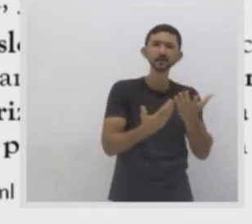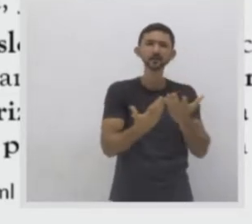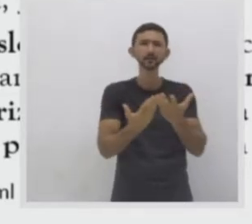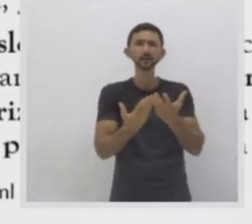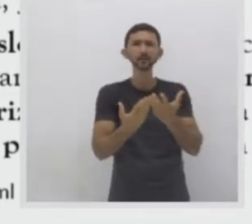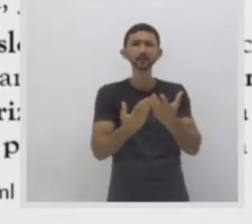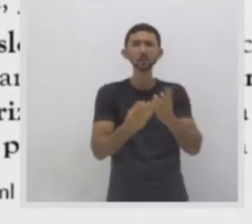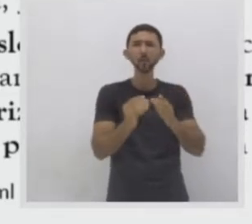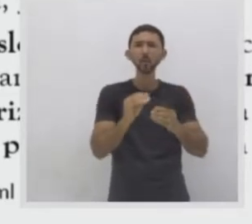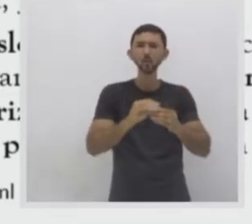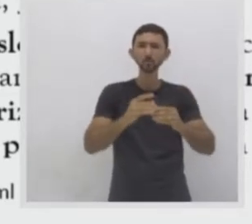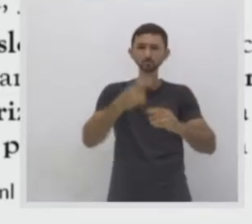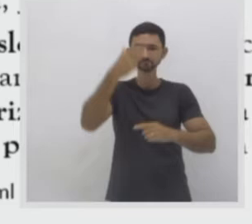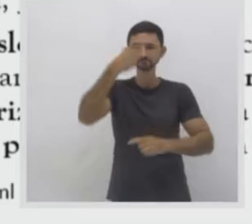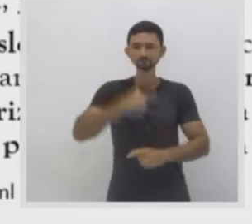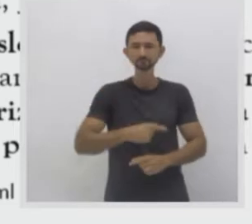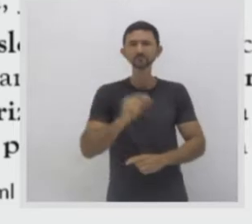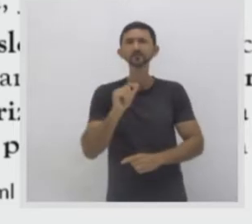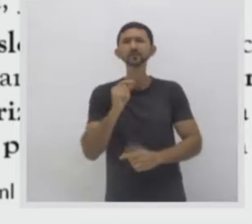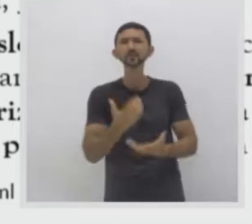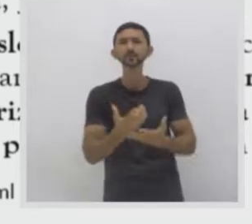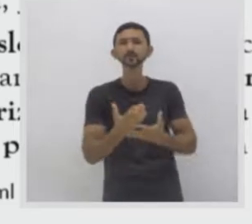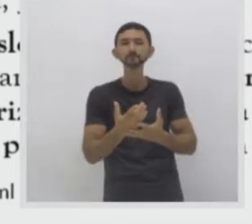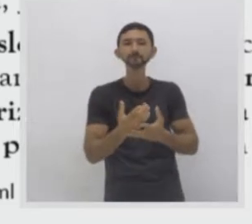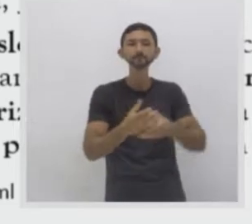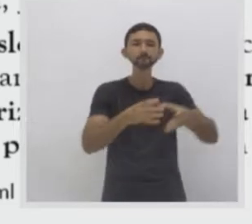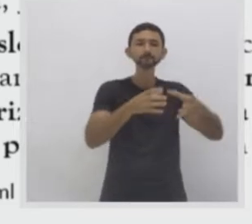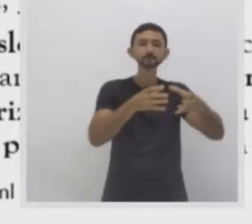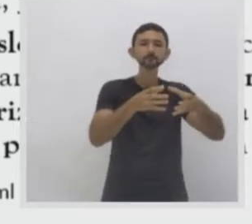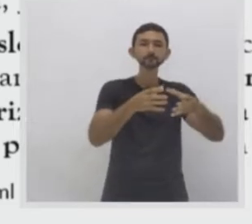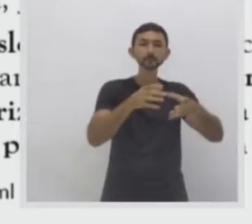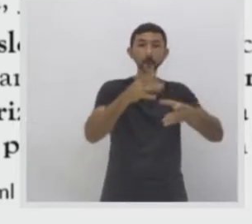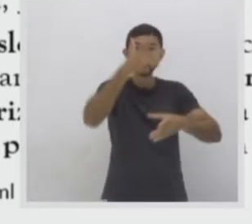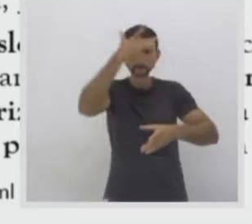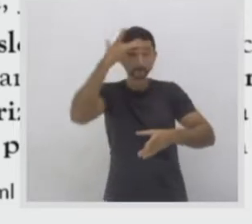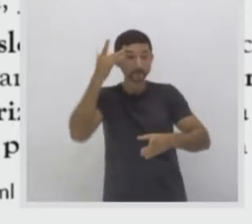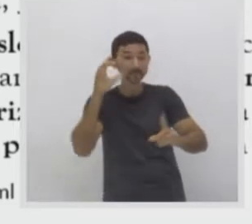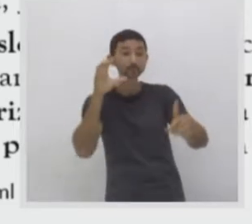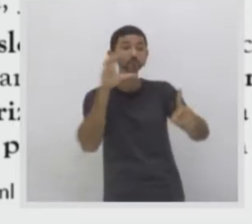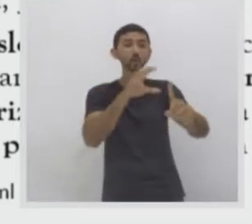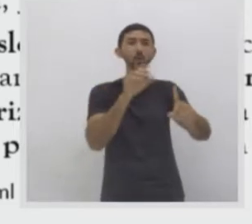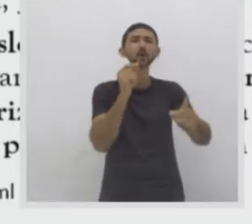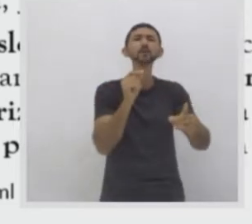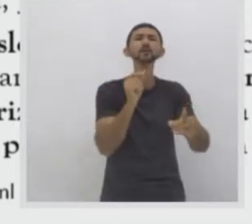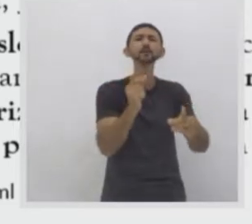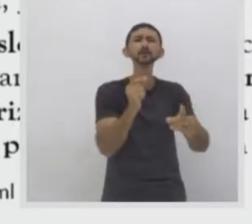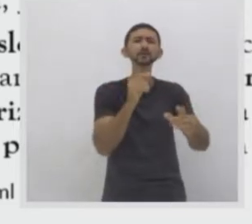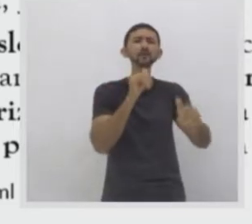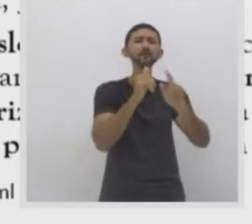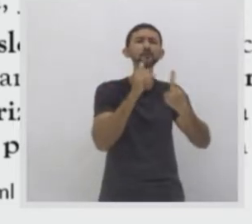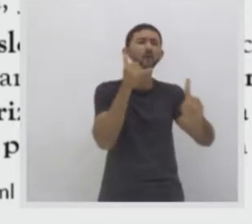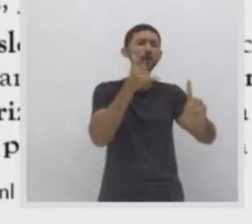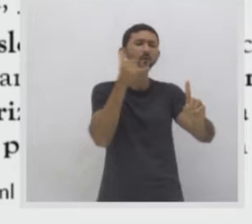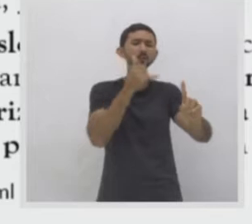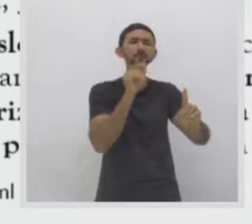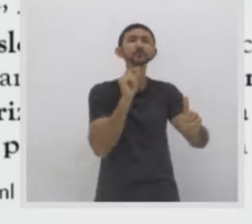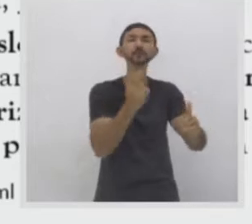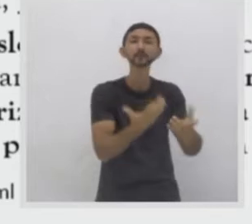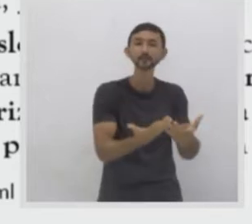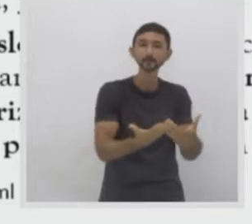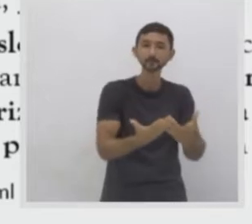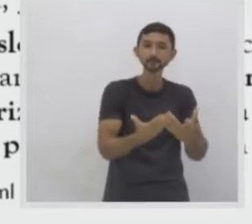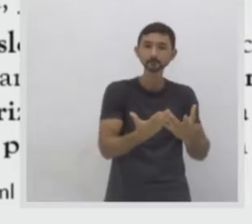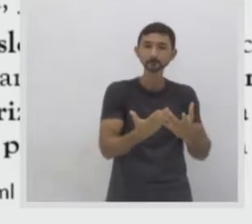linguagem coloquial? Quem é o público-alvo? Quem é que precisa saber que nós temos que lavar as mãos para combater